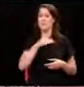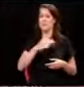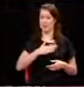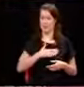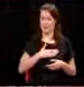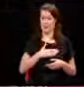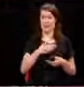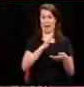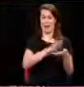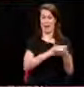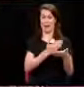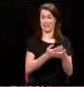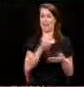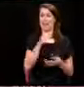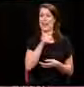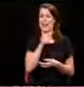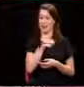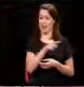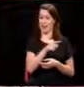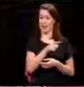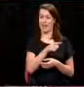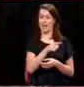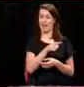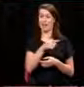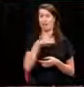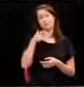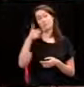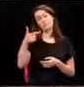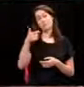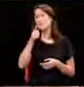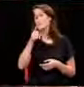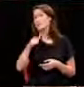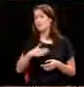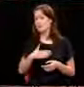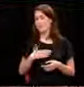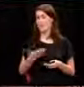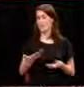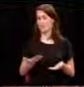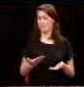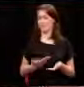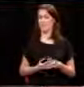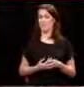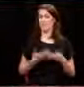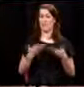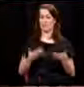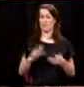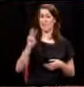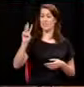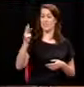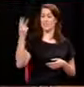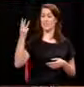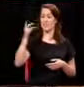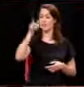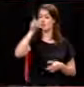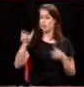faz essa ligação à linha do Benfica. A partir desse momento temos uma ligação entre três pessoas,